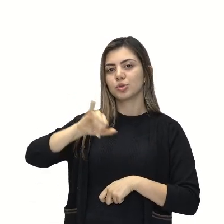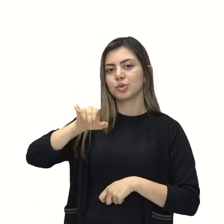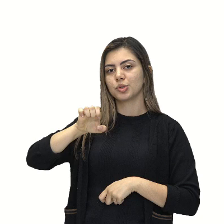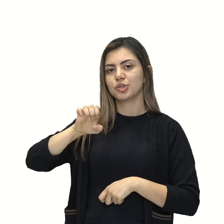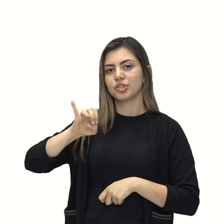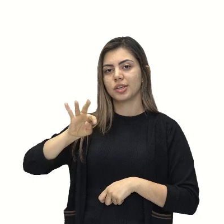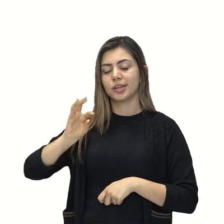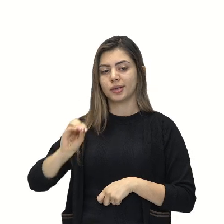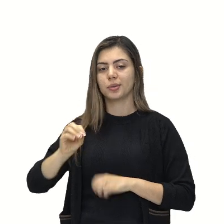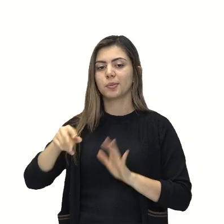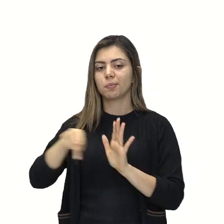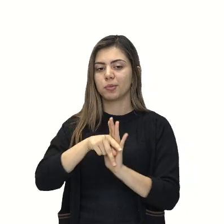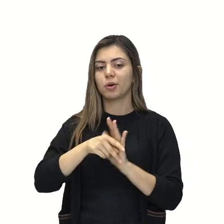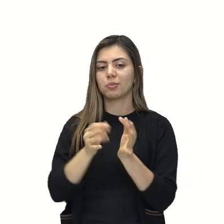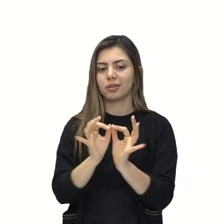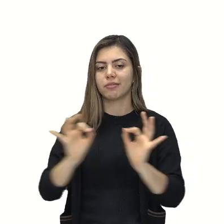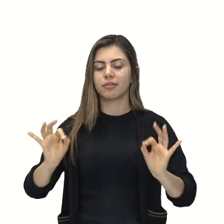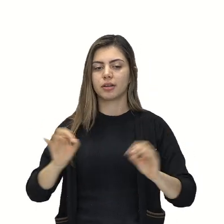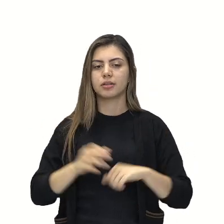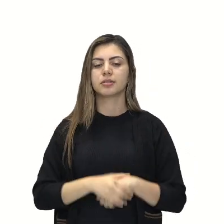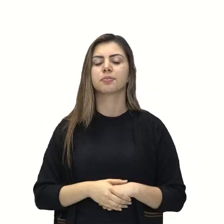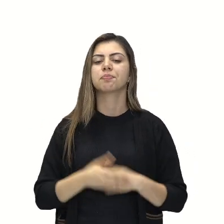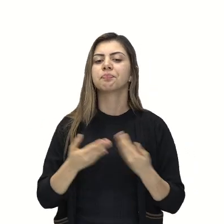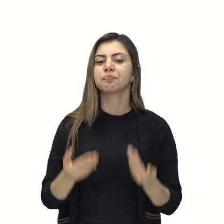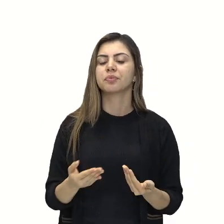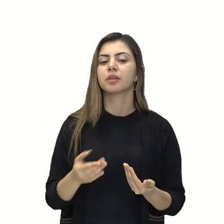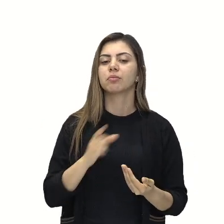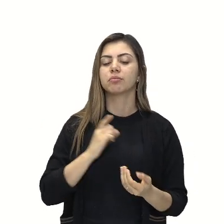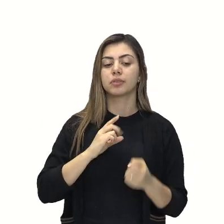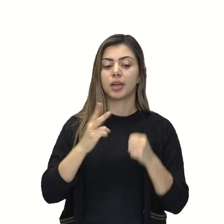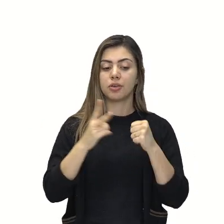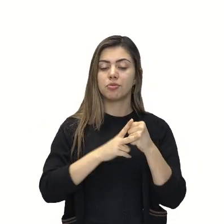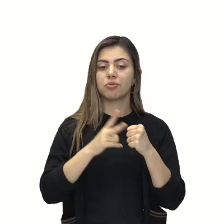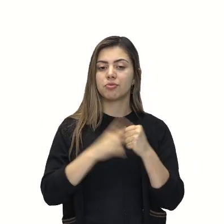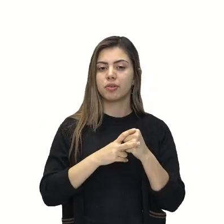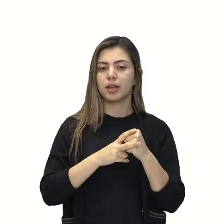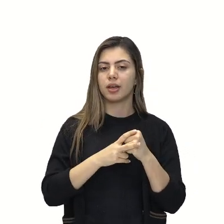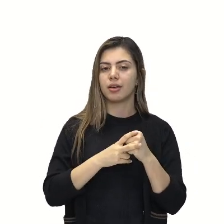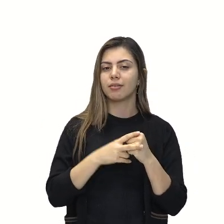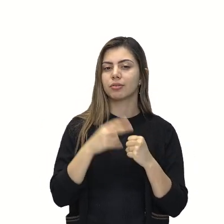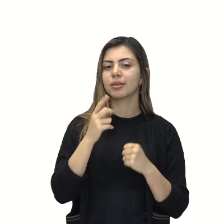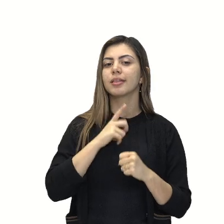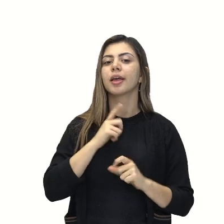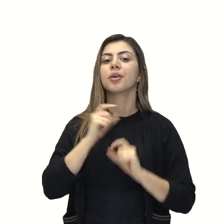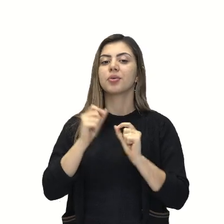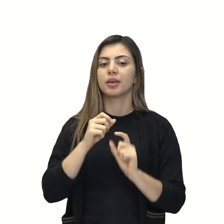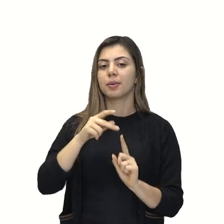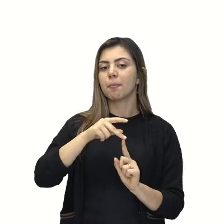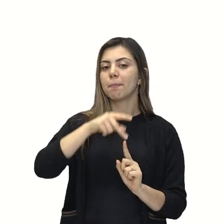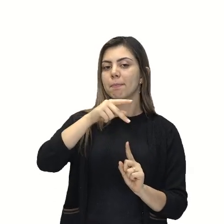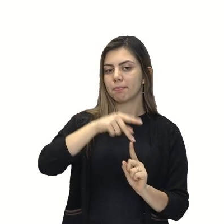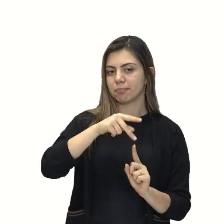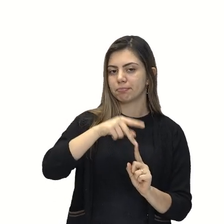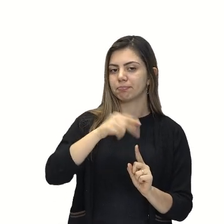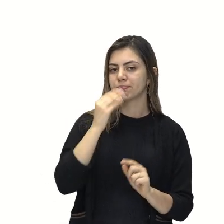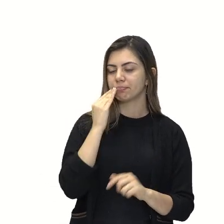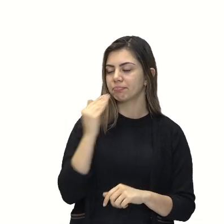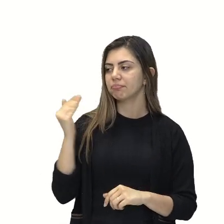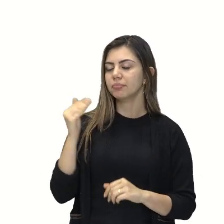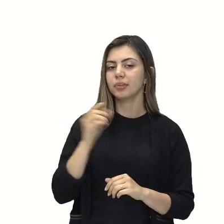sujeito. E a partir do verbo, professora? A partir do verbo, nós vamos ter o